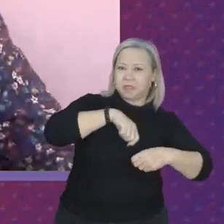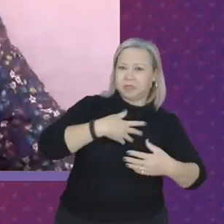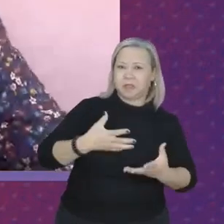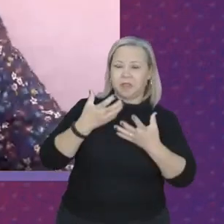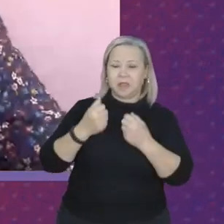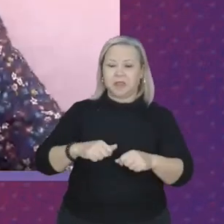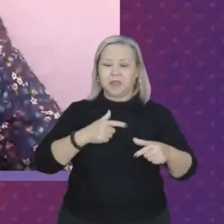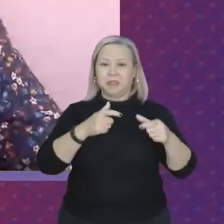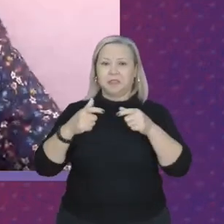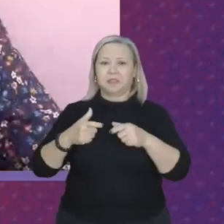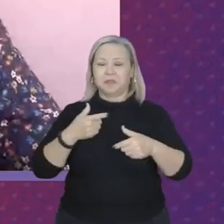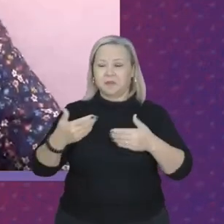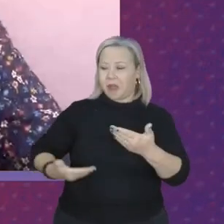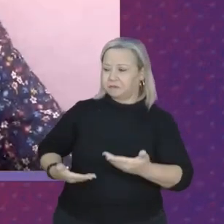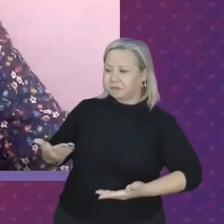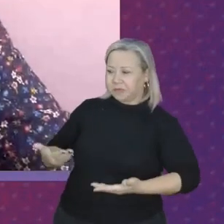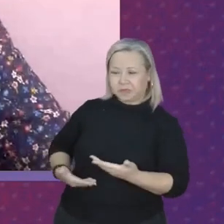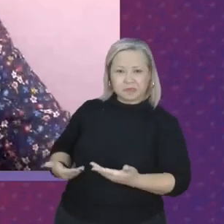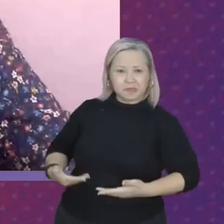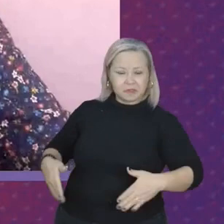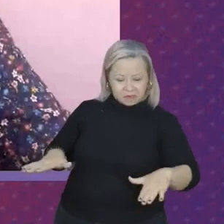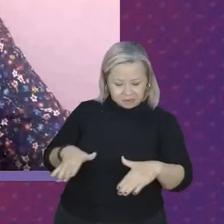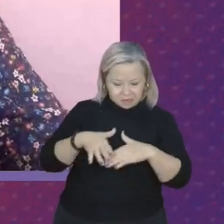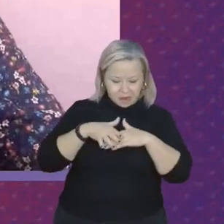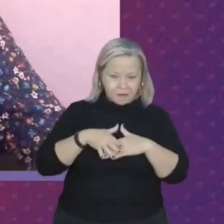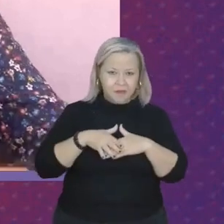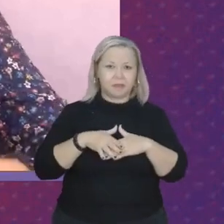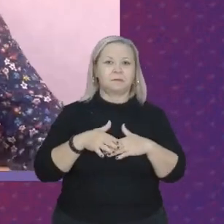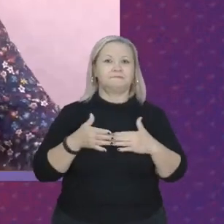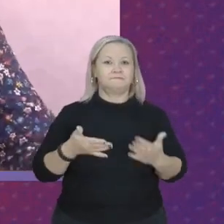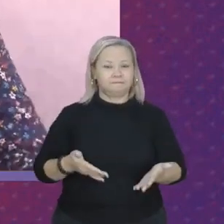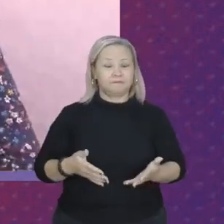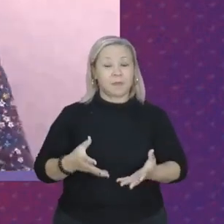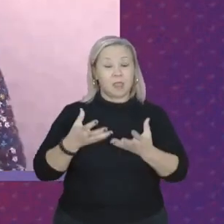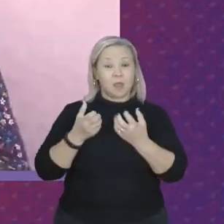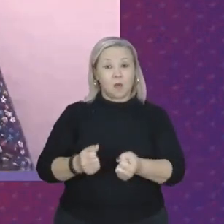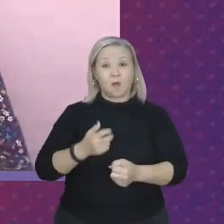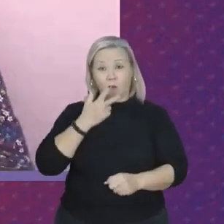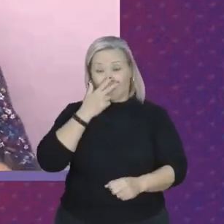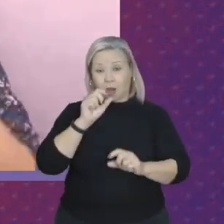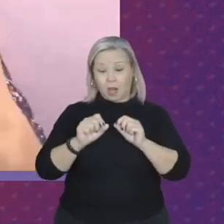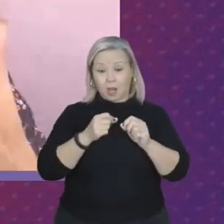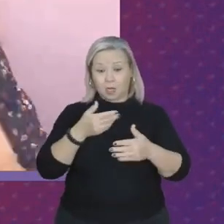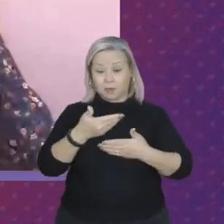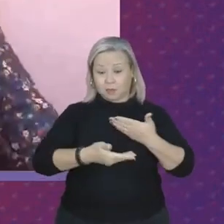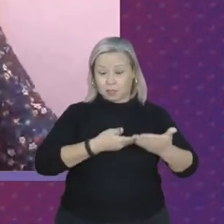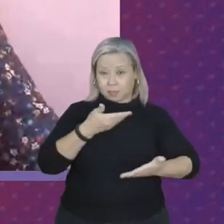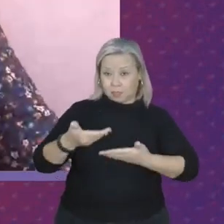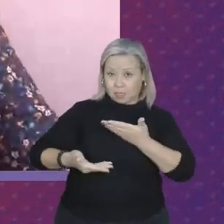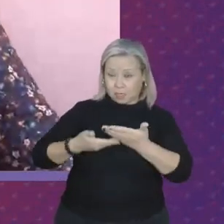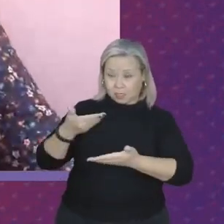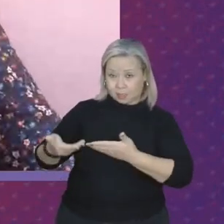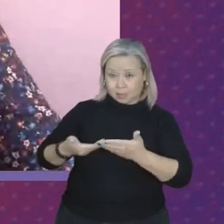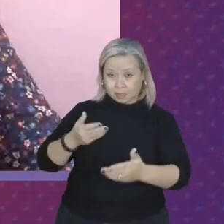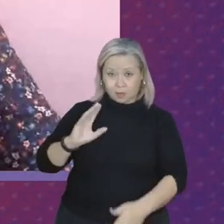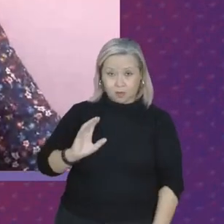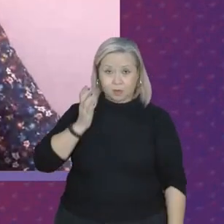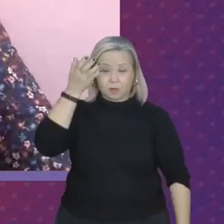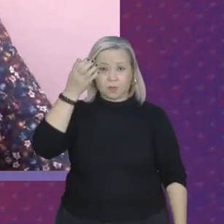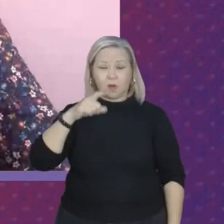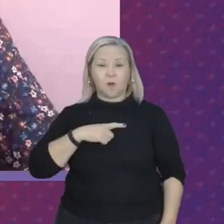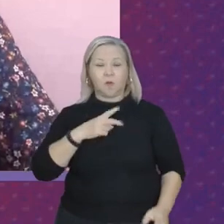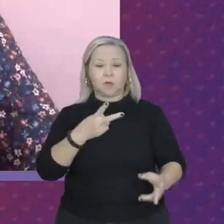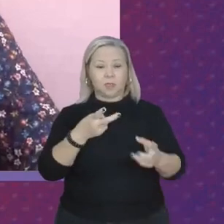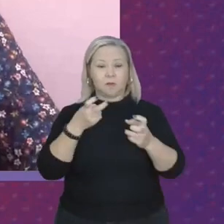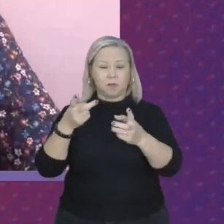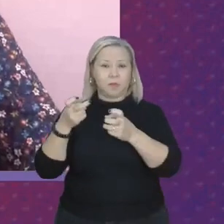espaço mais de subalternidade. E eu acho que essa reação e a solução que nós temos visto